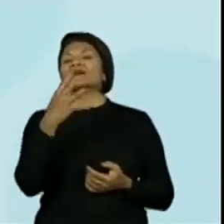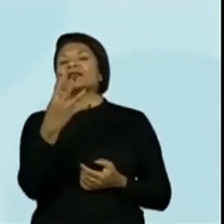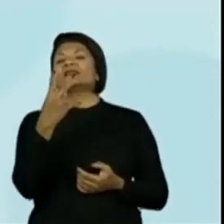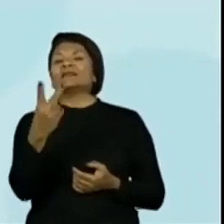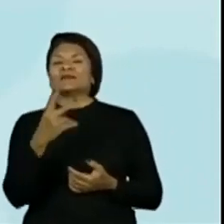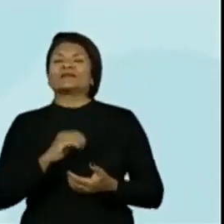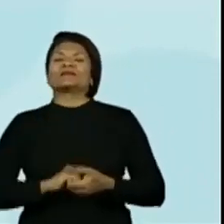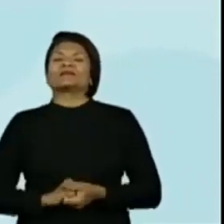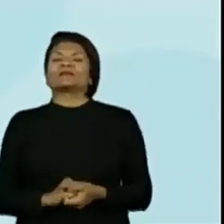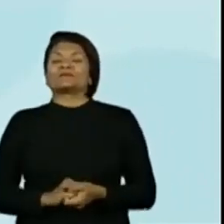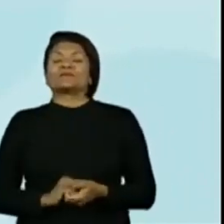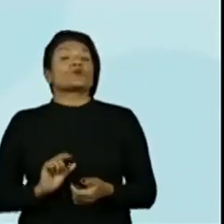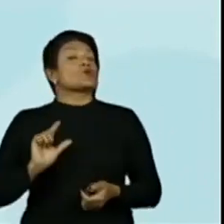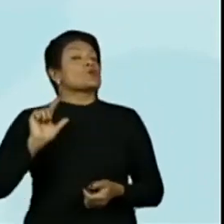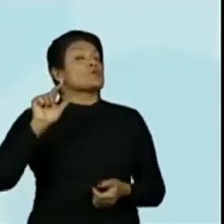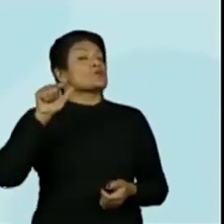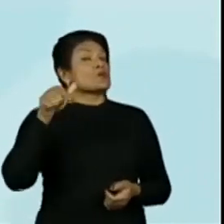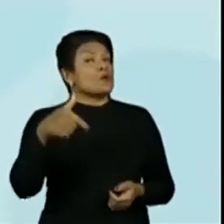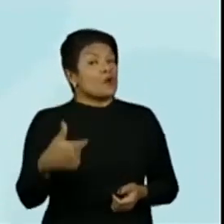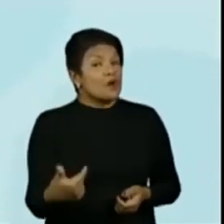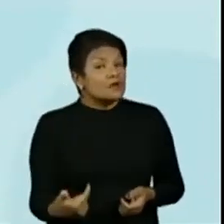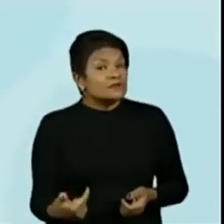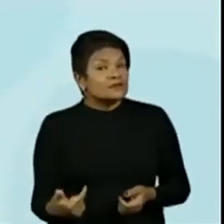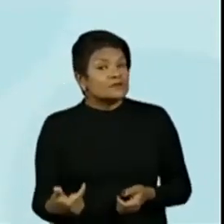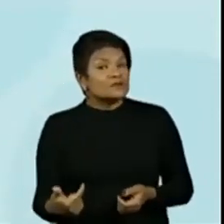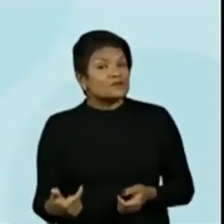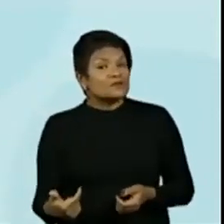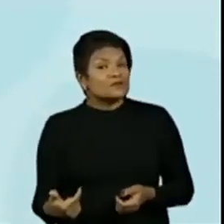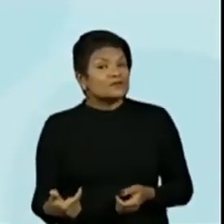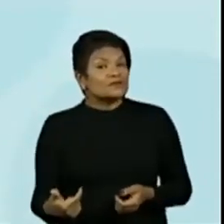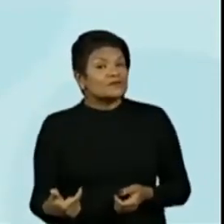1842. E, posteriormente,